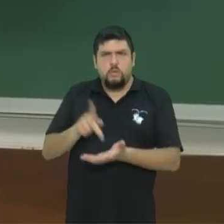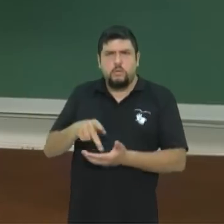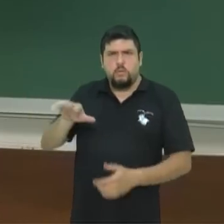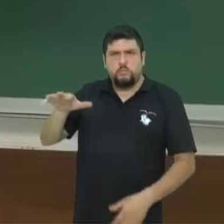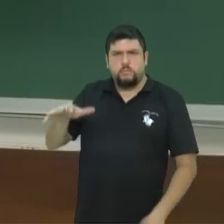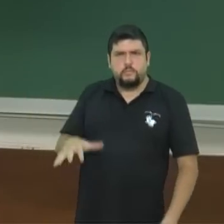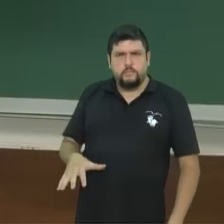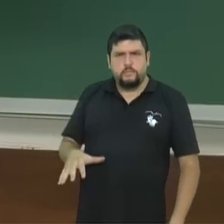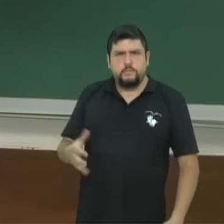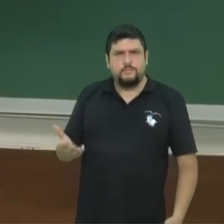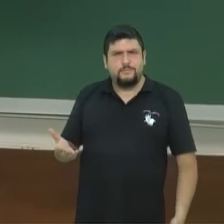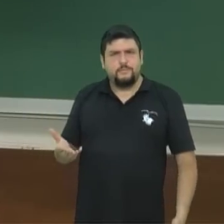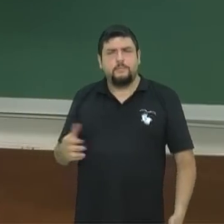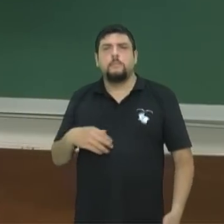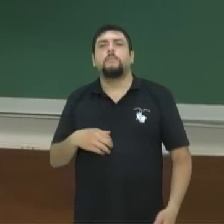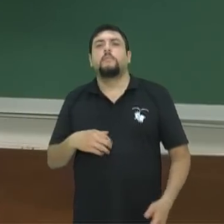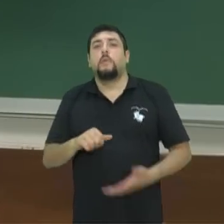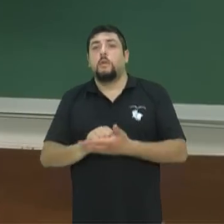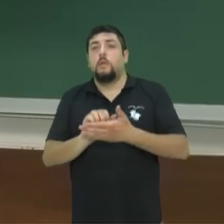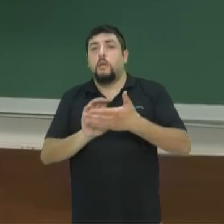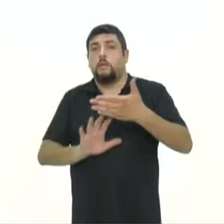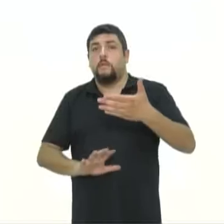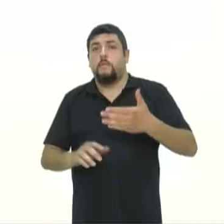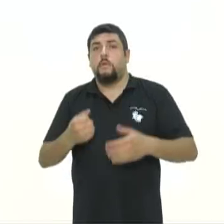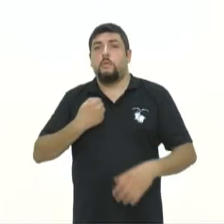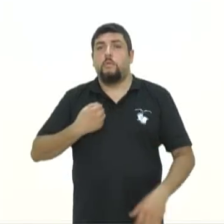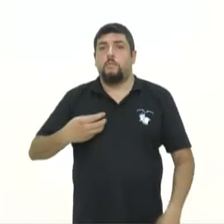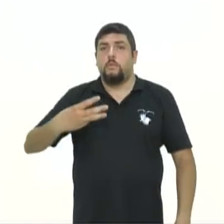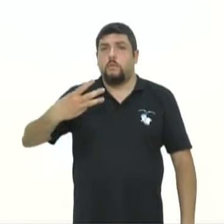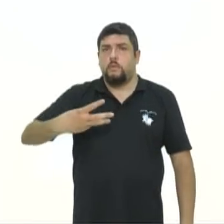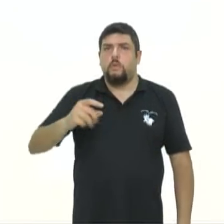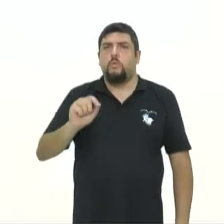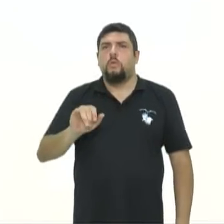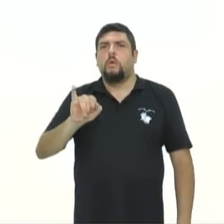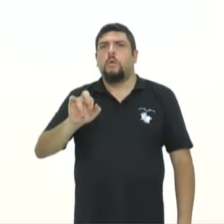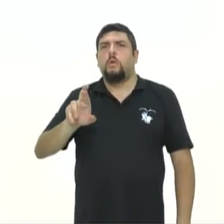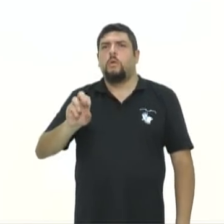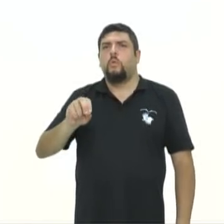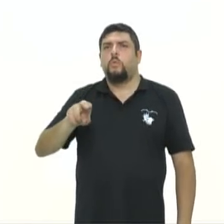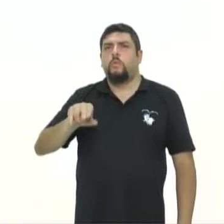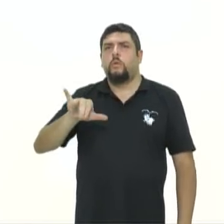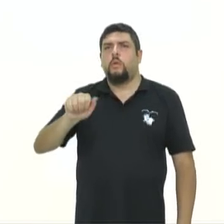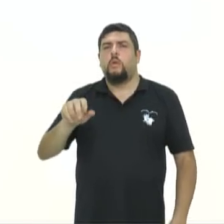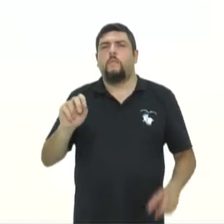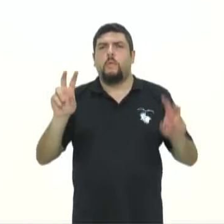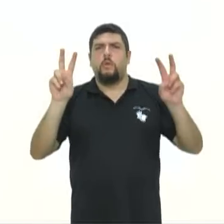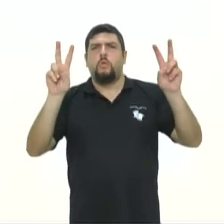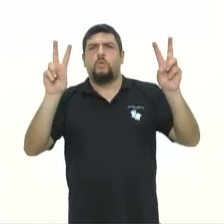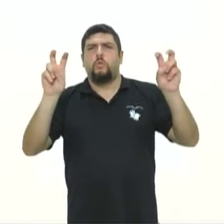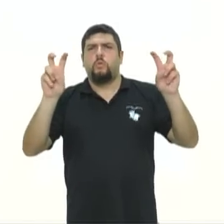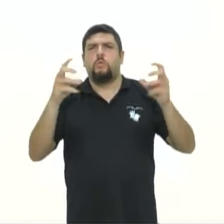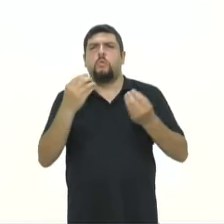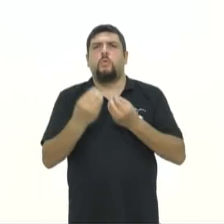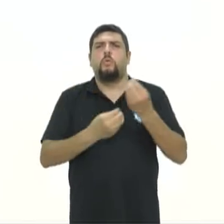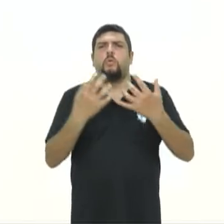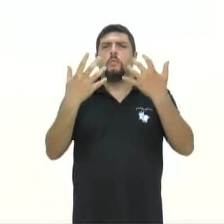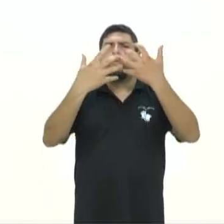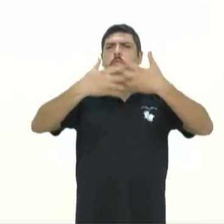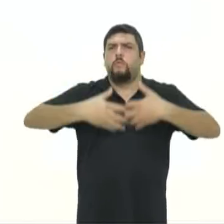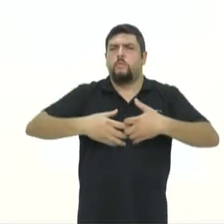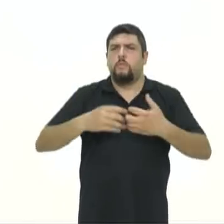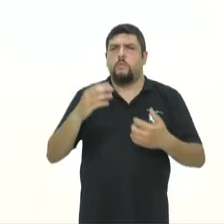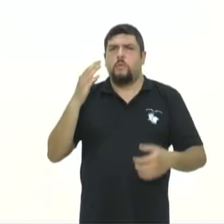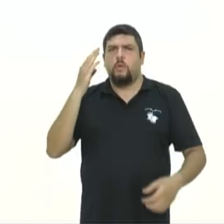no exercício 3, eu vou pedir para vocês que efeito de ironia ocorre entre o título, como funciona o Black Friday, e os